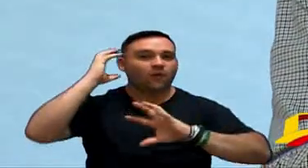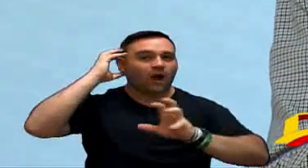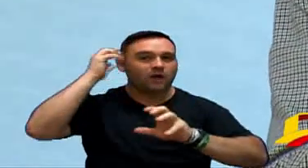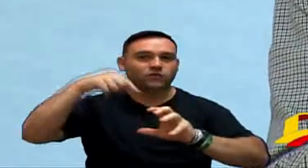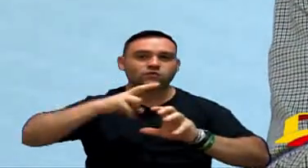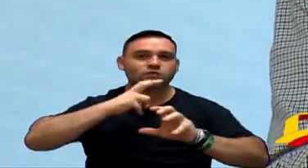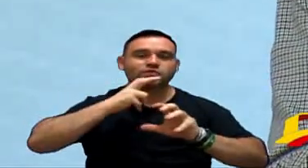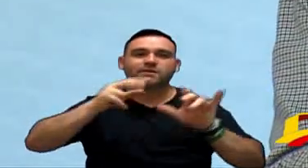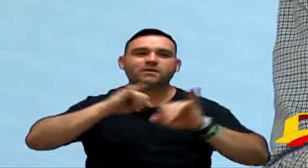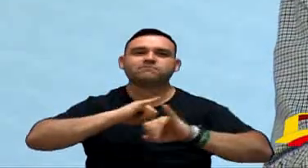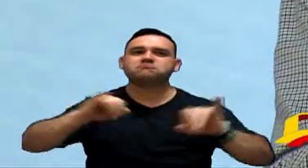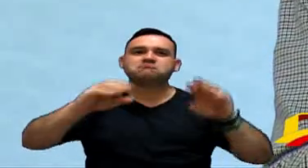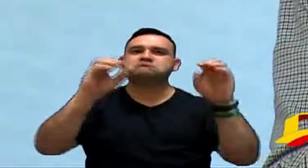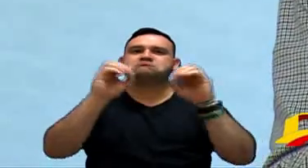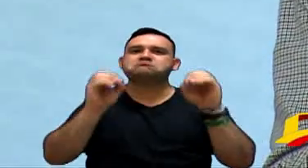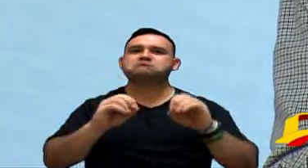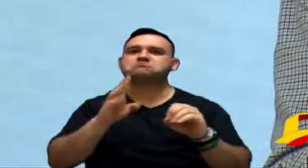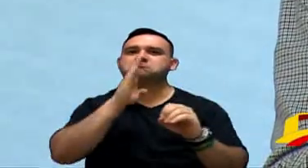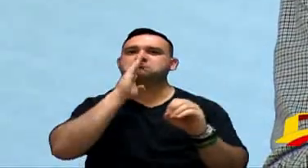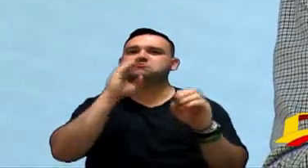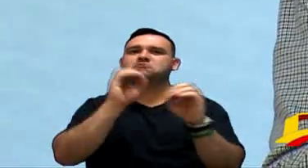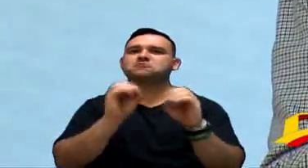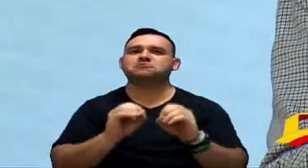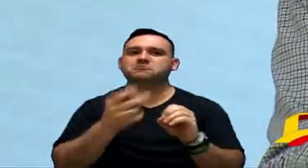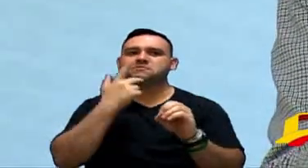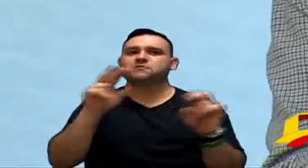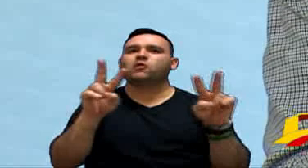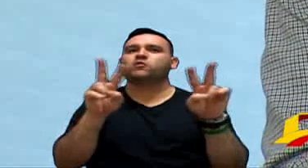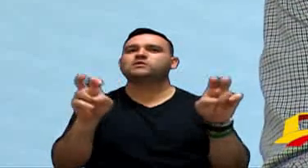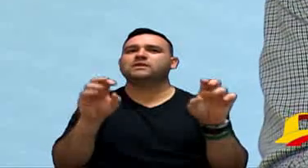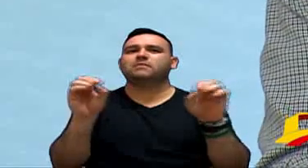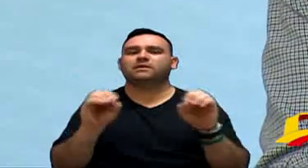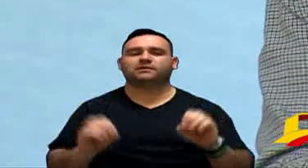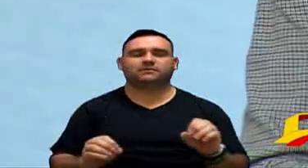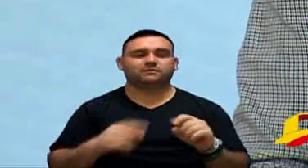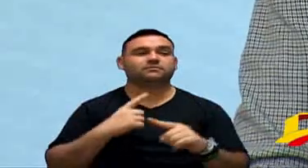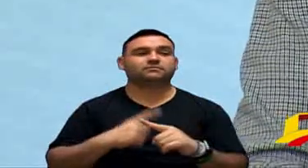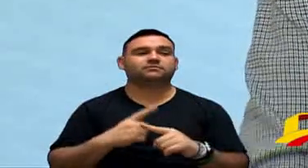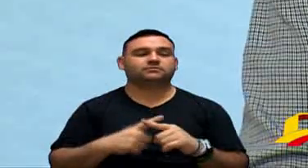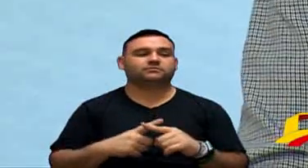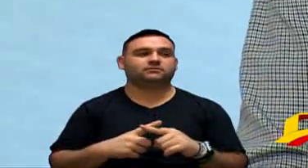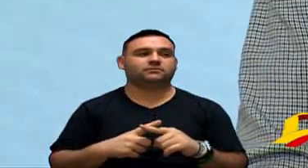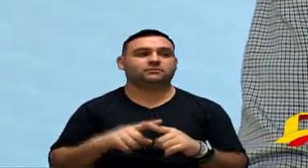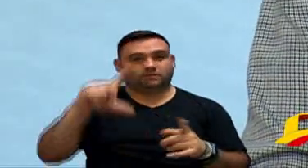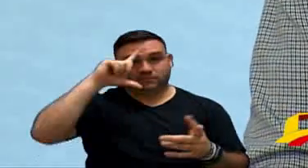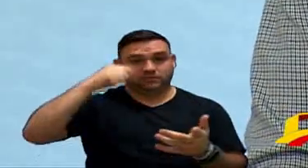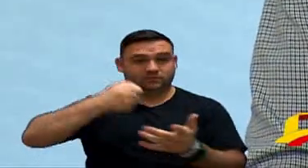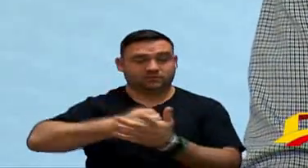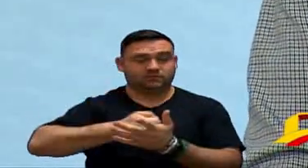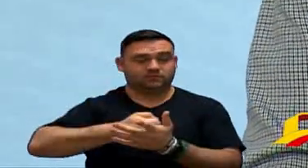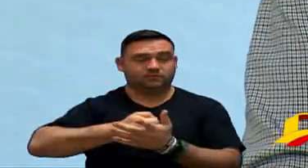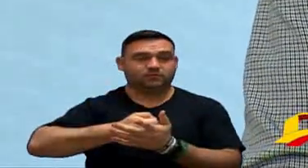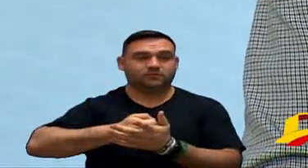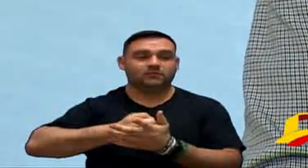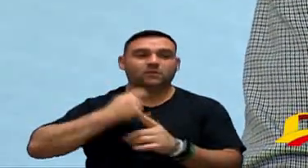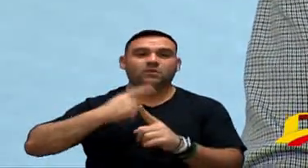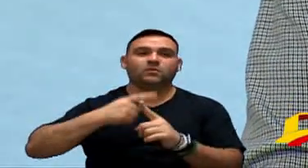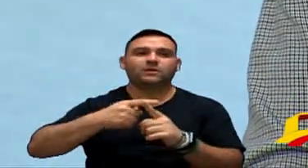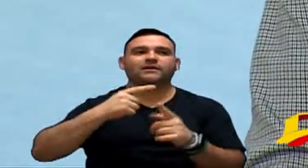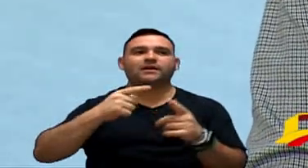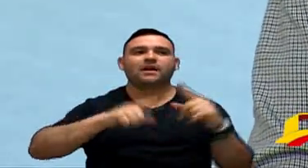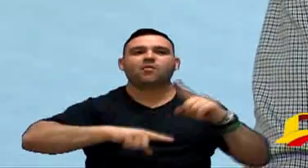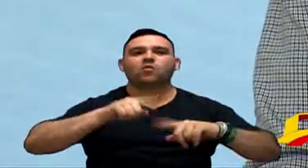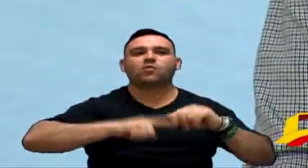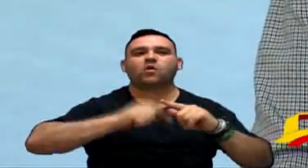rádios de Sorocaba fazendo nenhuma manifestação a respeito disso sobre a decisão pelo bloqueio de